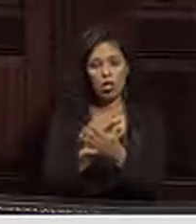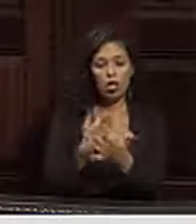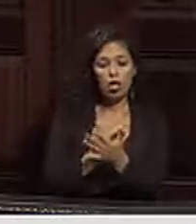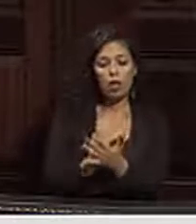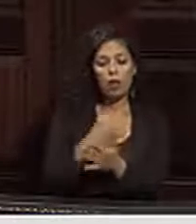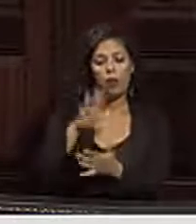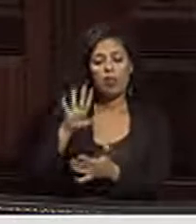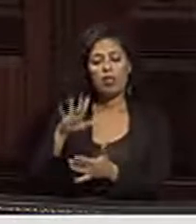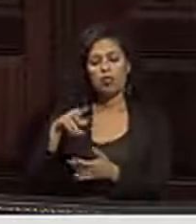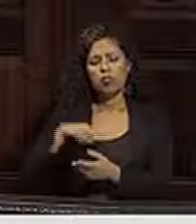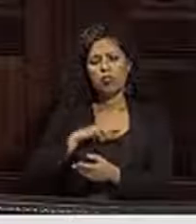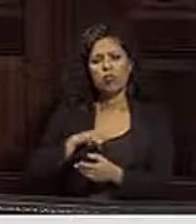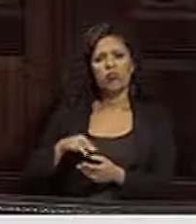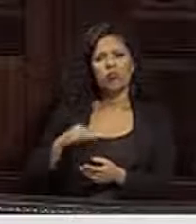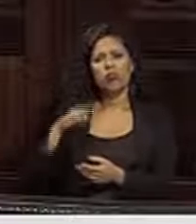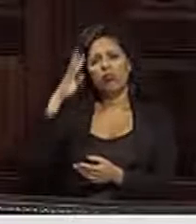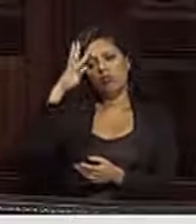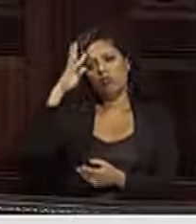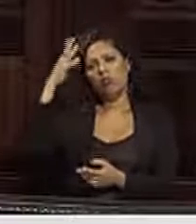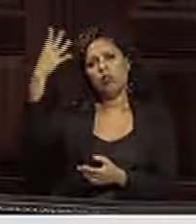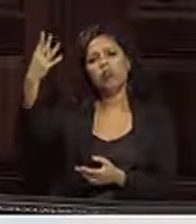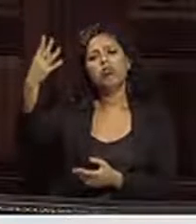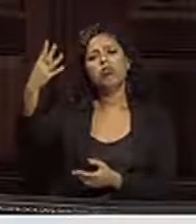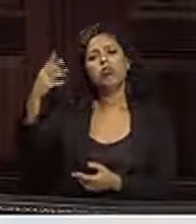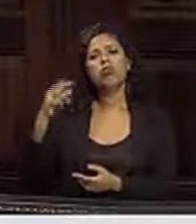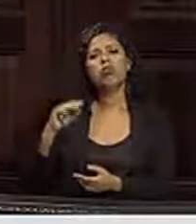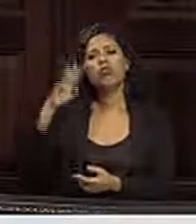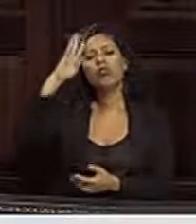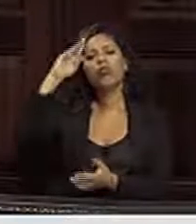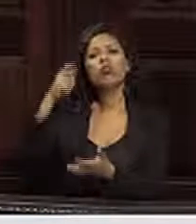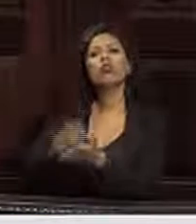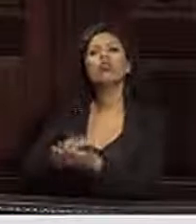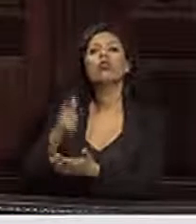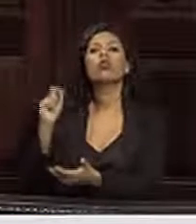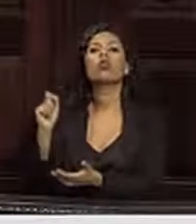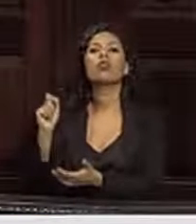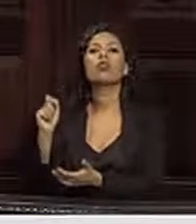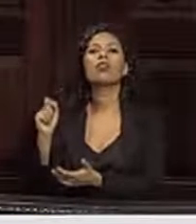ela preferiu votar o habeas corpus do Lula, porque o